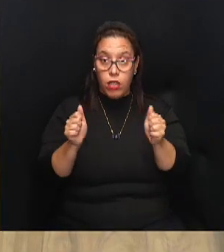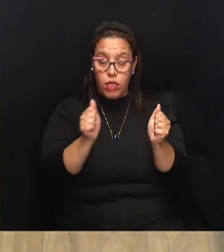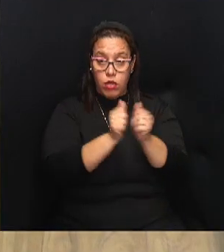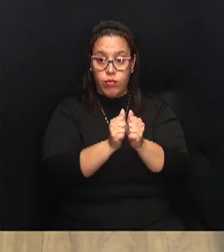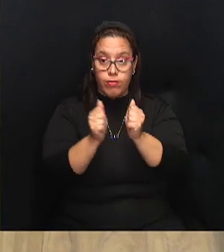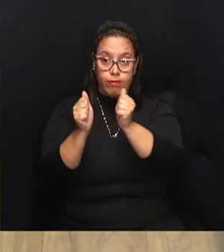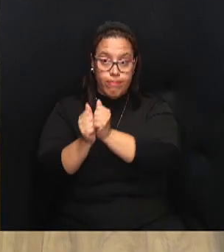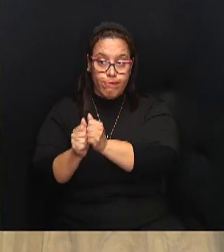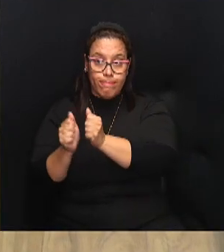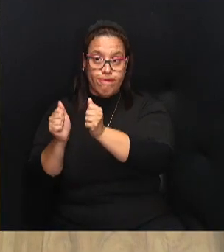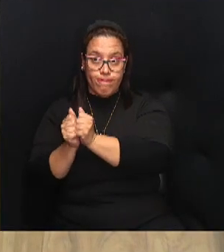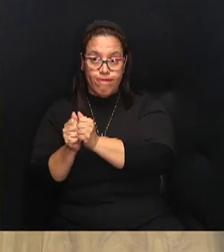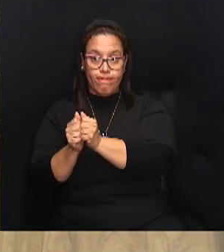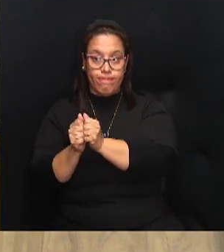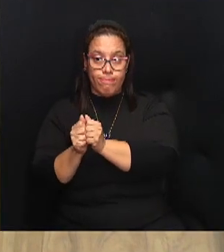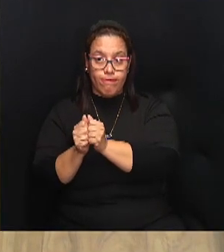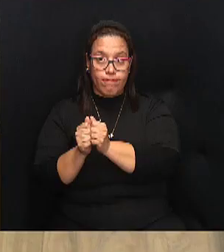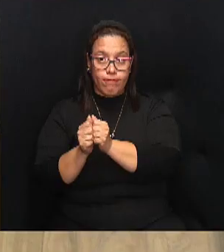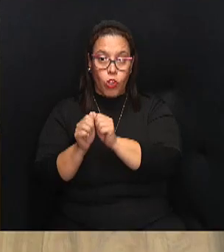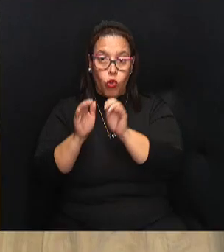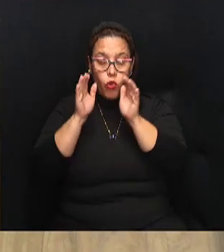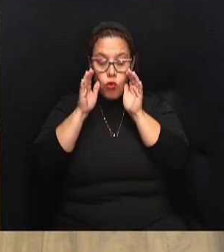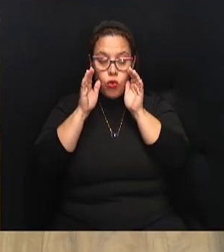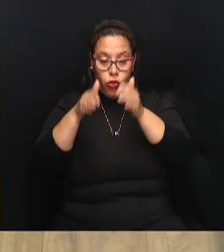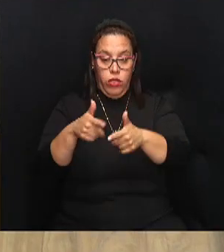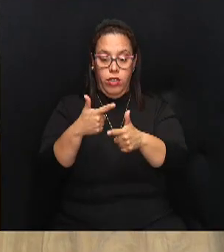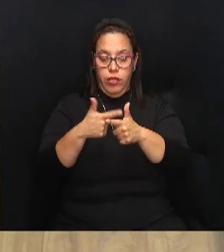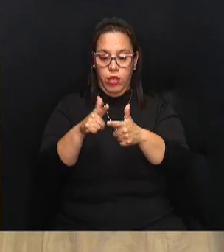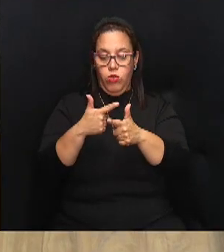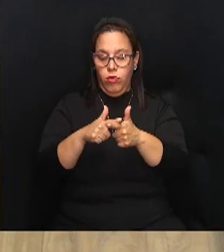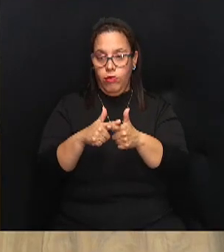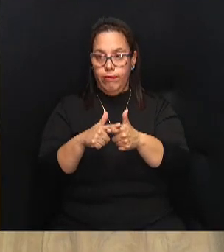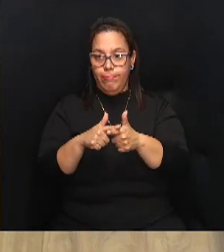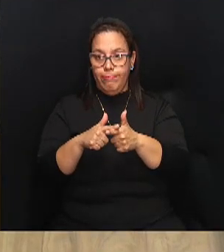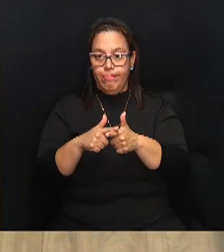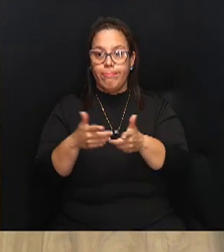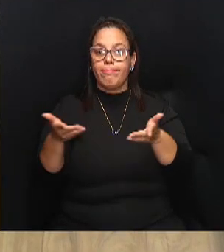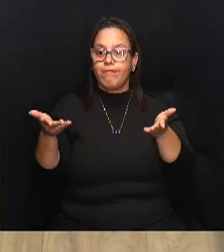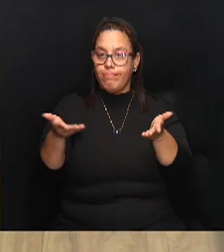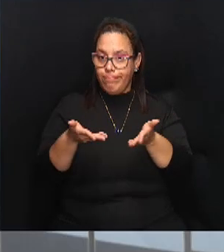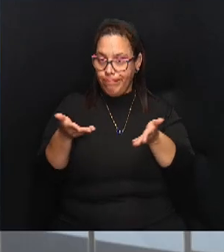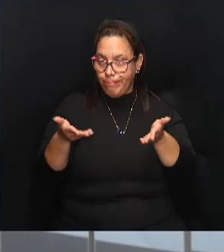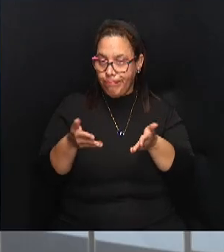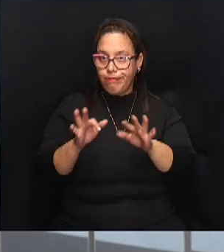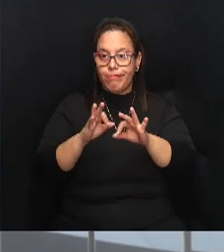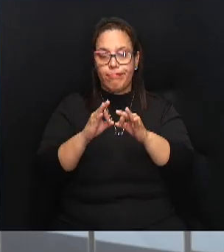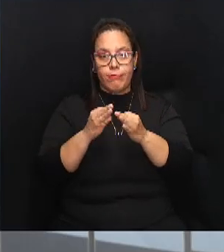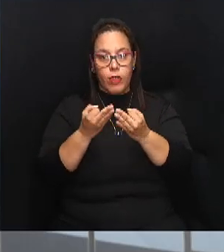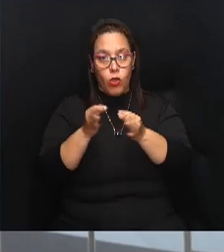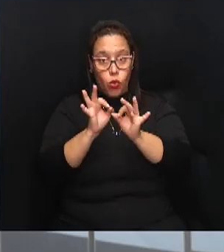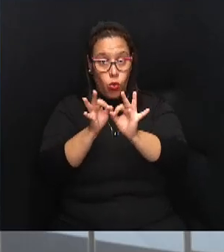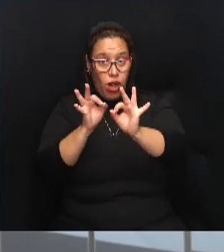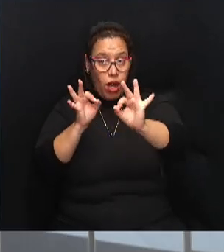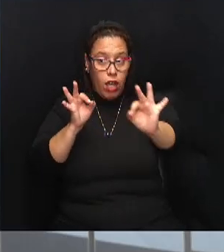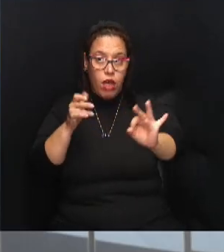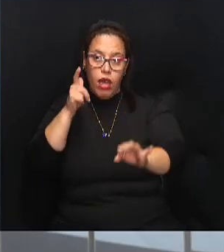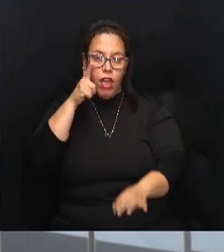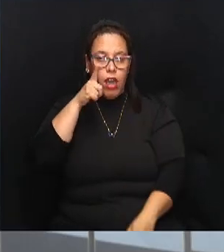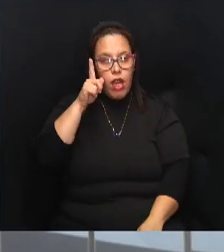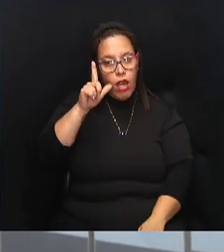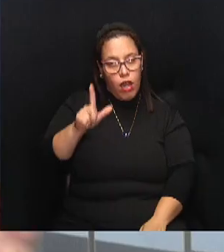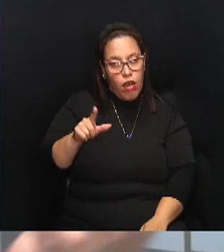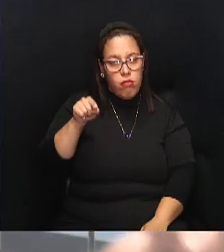ter aonde direcionar, né? Esse problema está longe da família, a gente consegue pegar